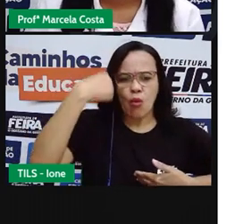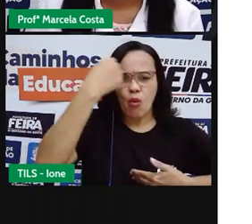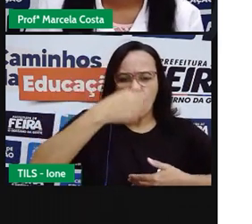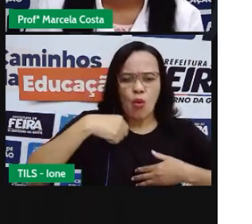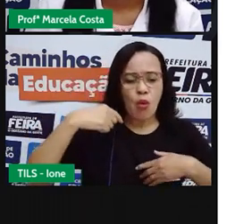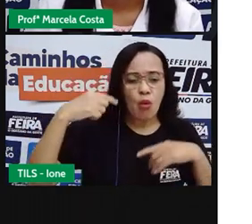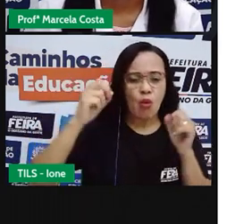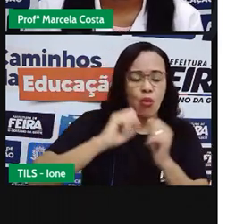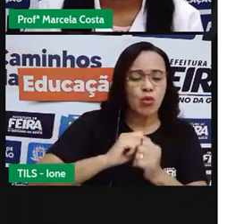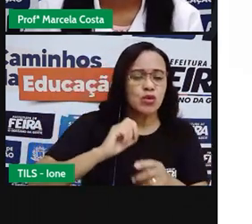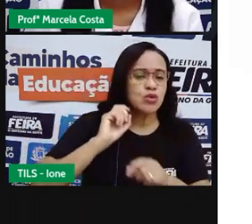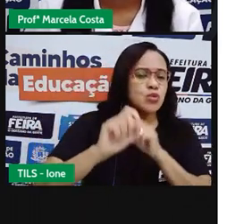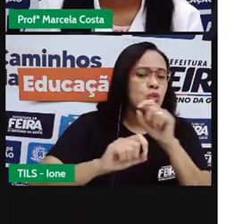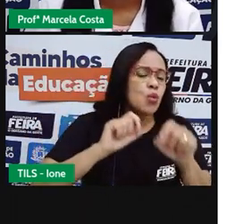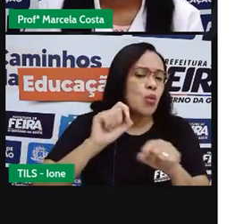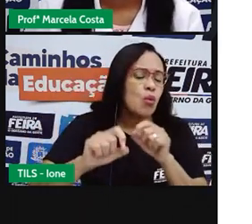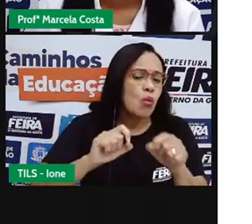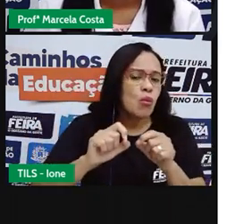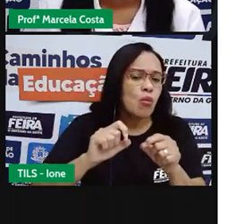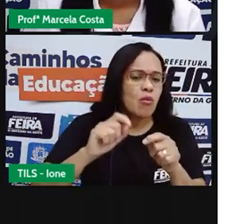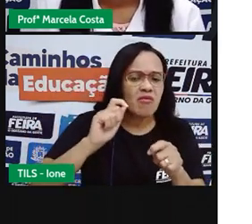personalidade, o mesmo jeito de agir.